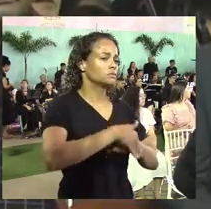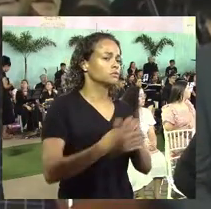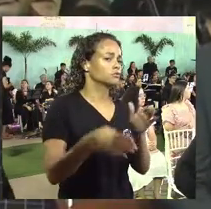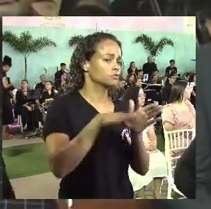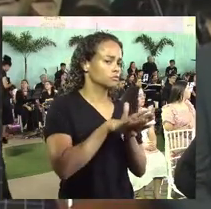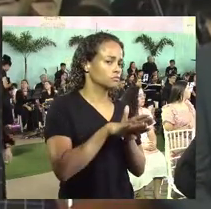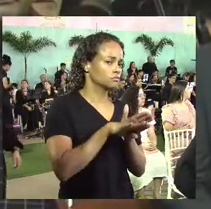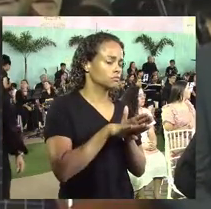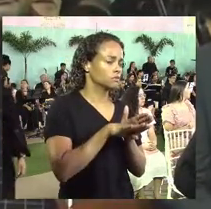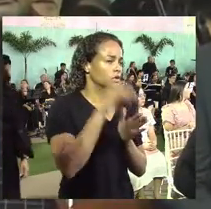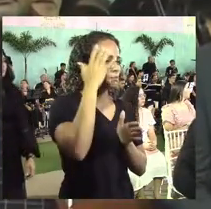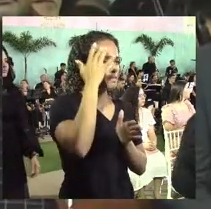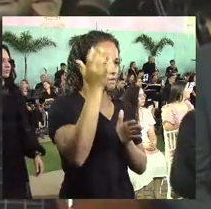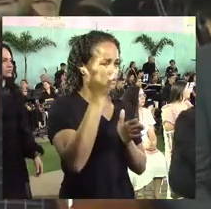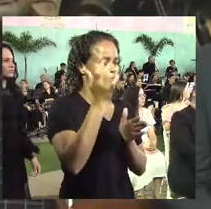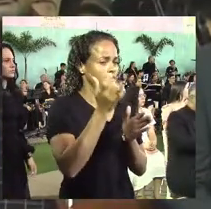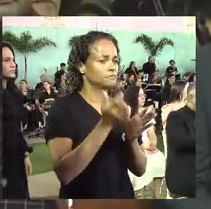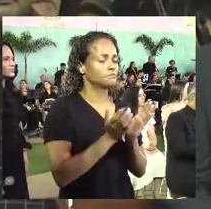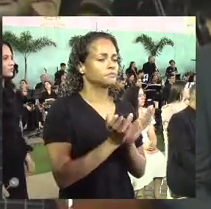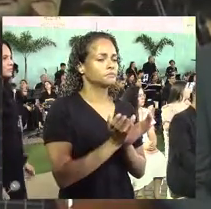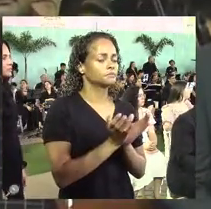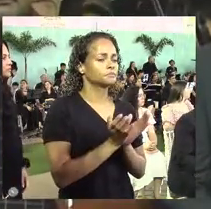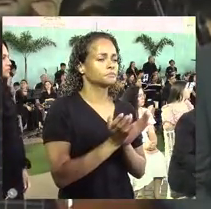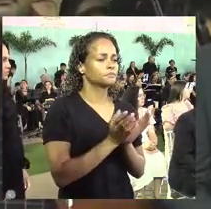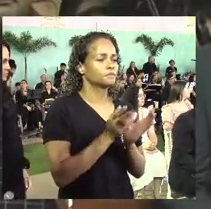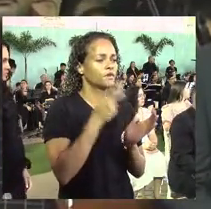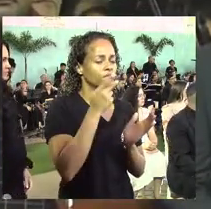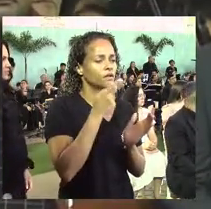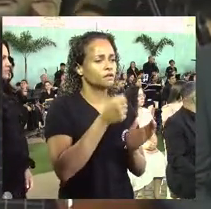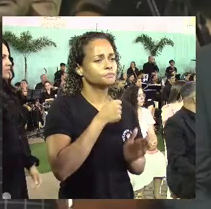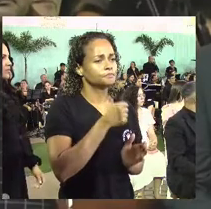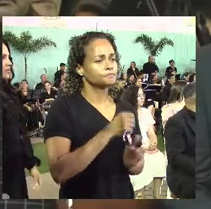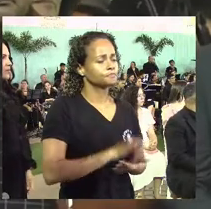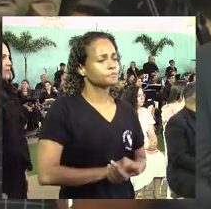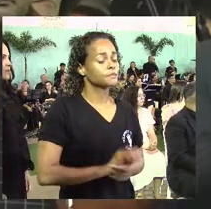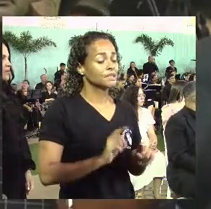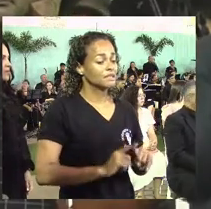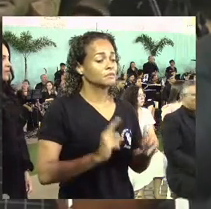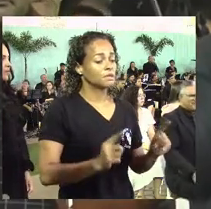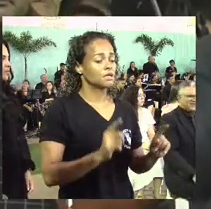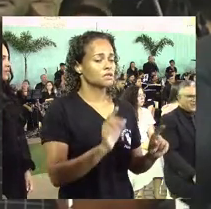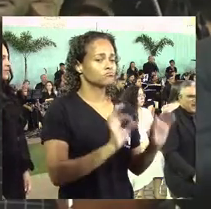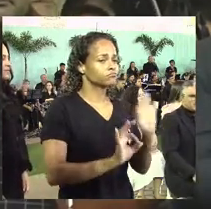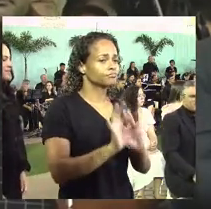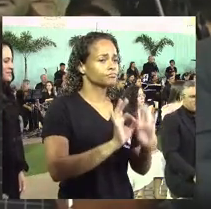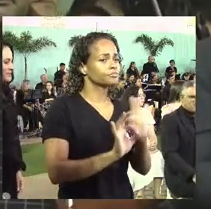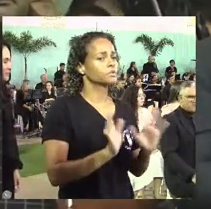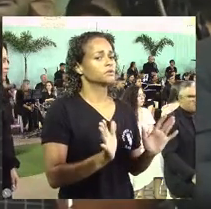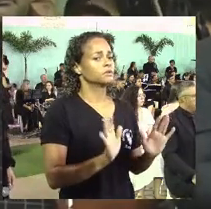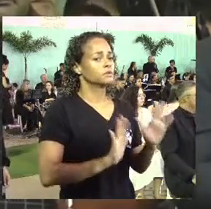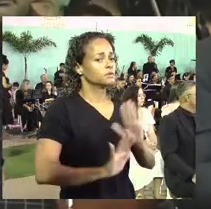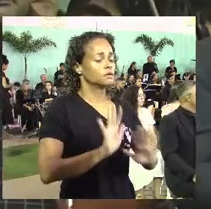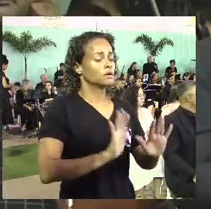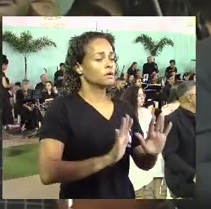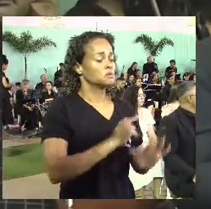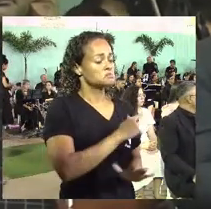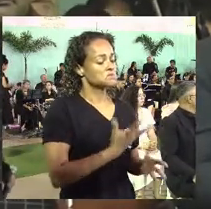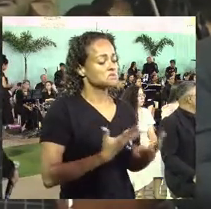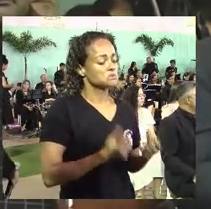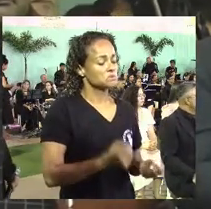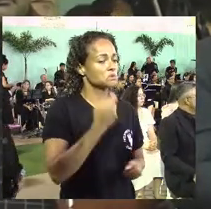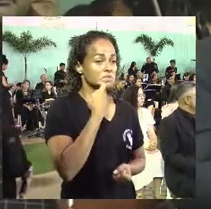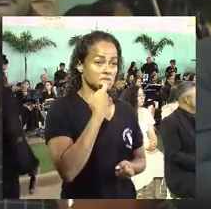pregar só amanhã cedo mas o nosso cuidado com esse trabalho tá tão grande que ele aceitou vir na sexta à noite